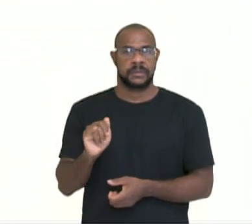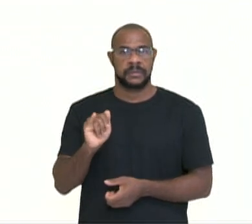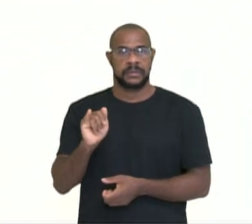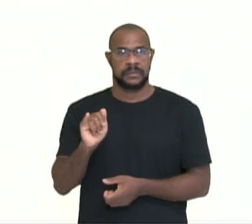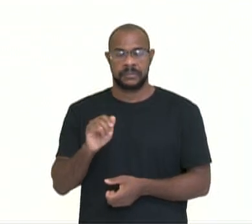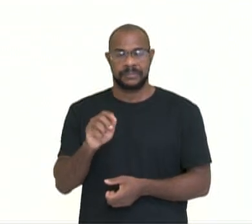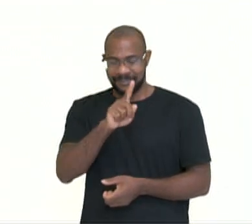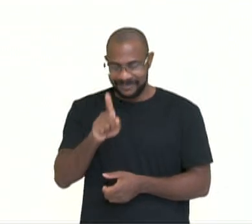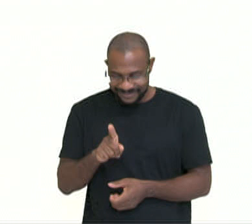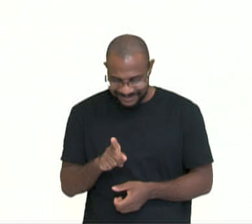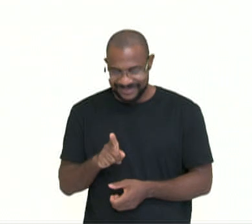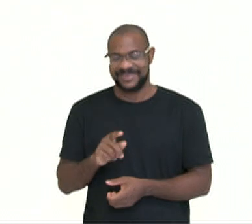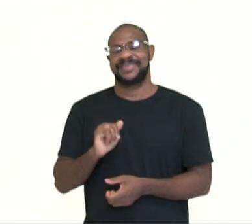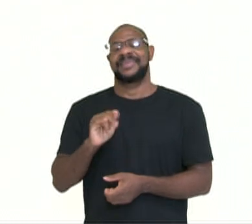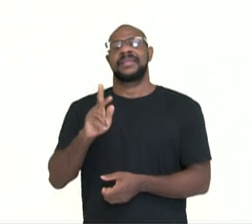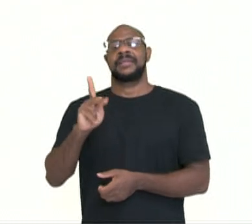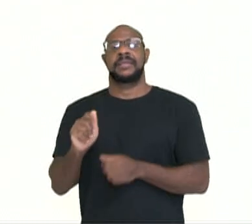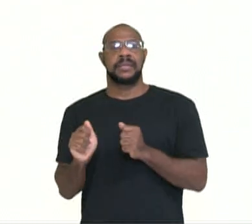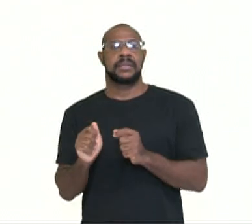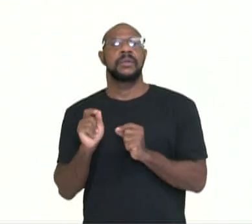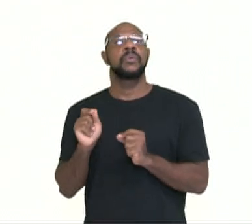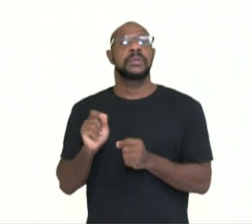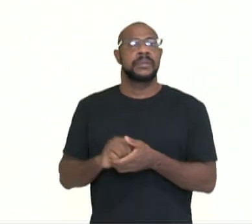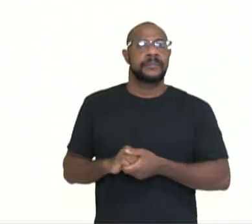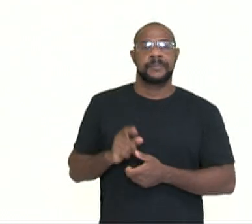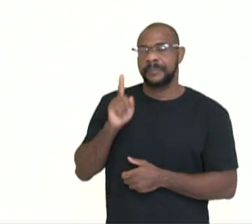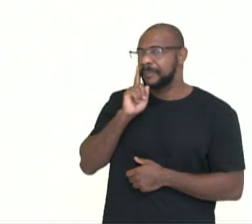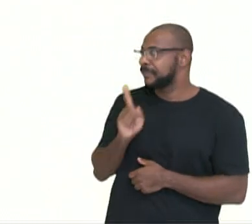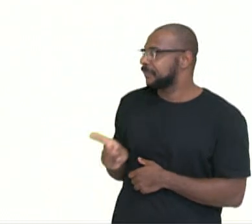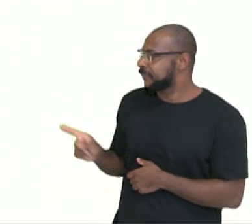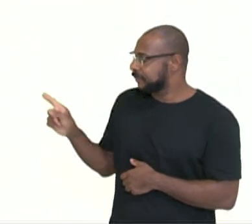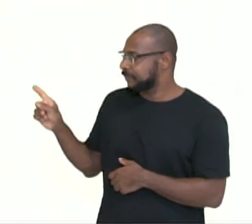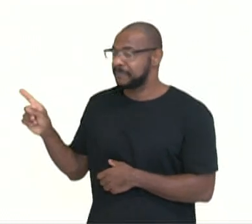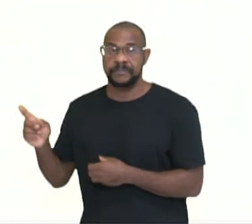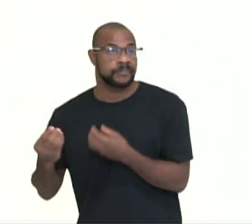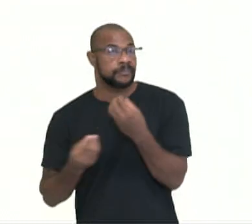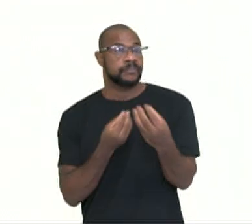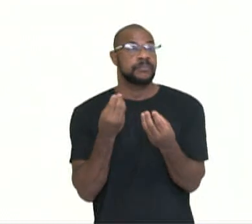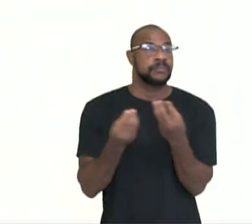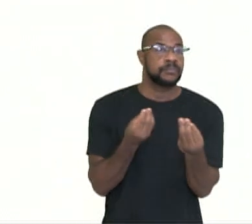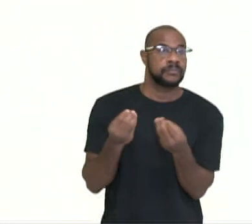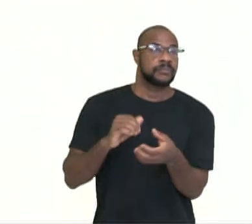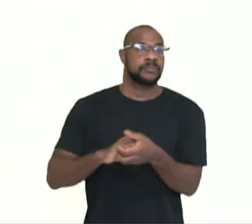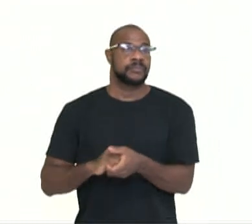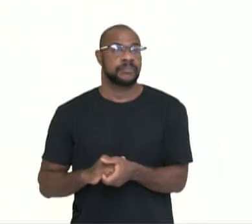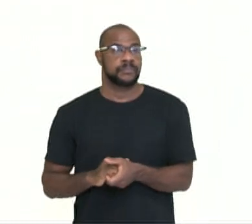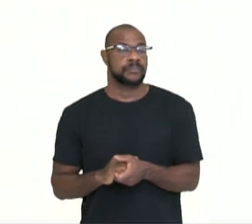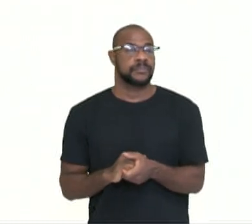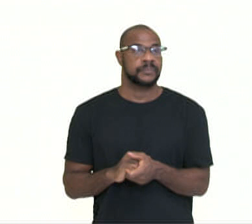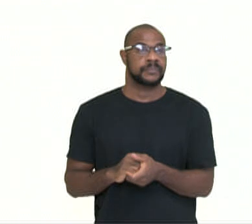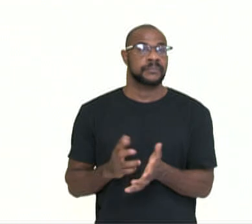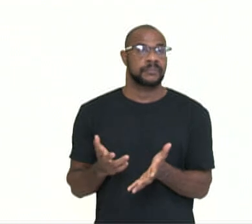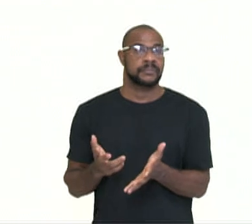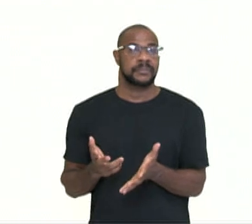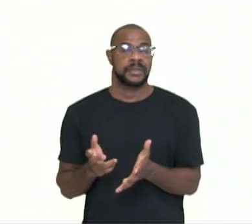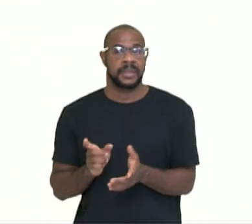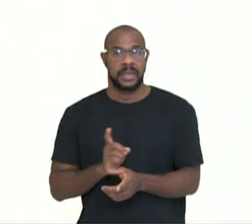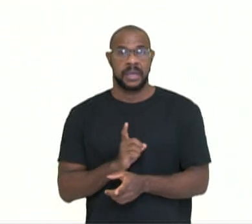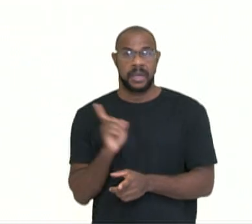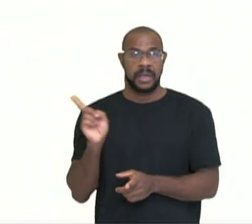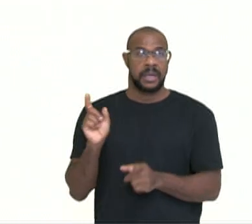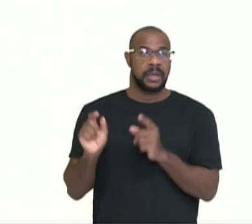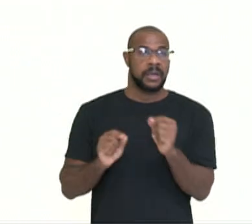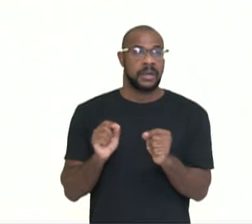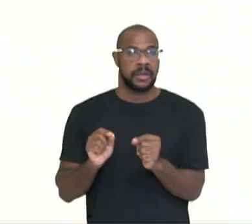de câncer de próstata. Em camundongos, vírus Zika elimina tumor cerebral comum em crianças. Então, olha que bacana, eles